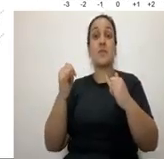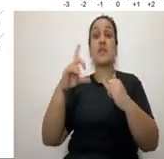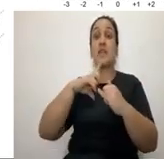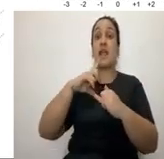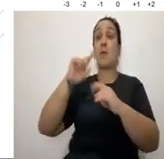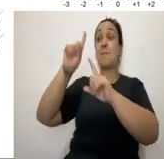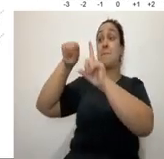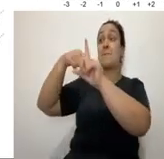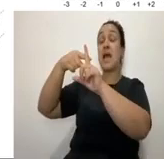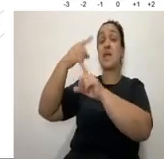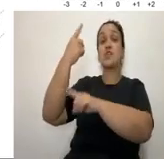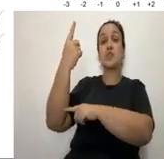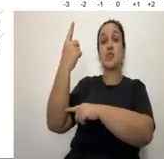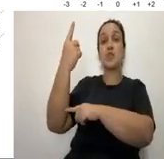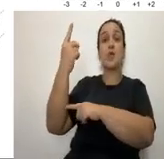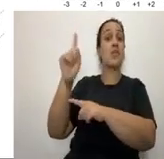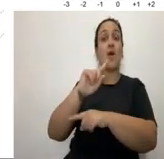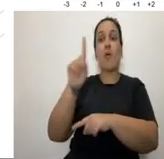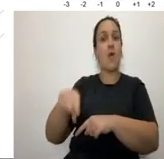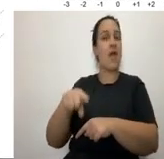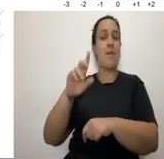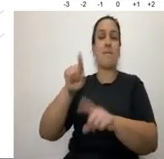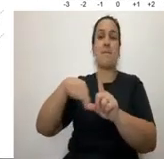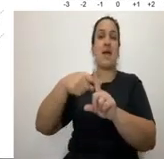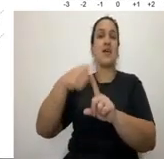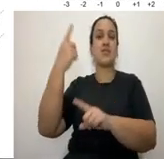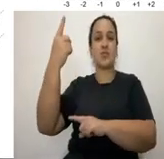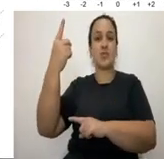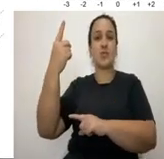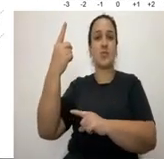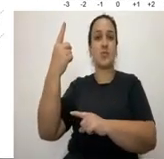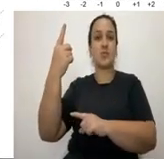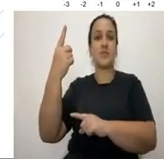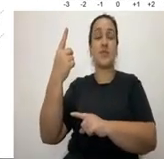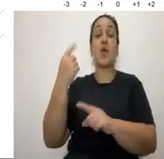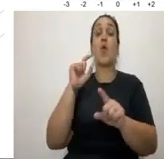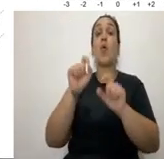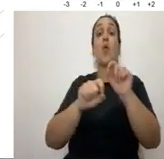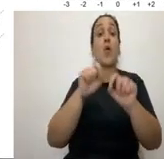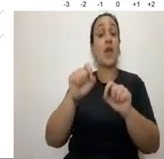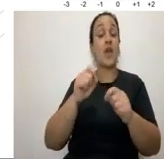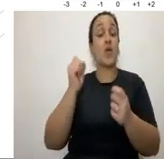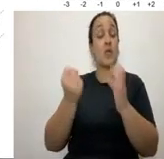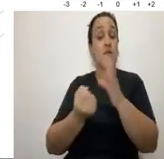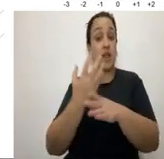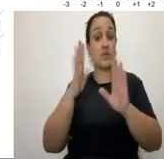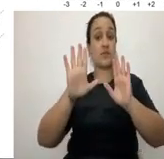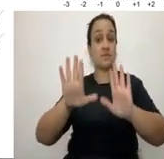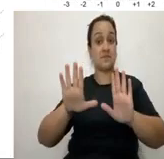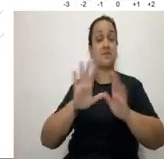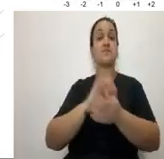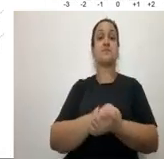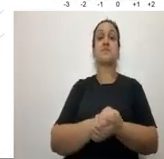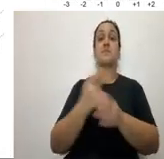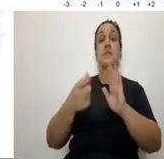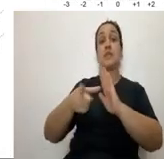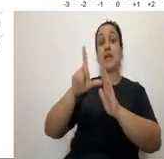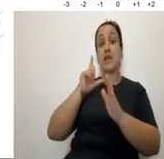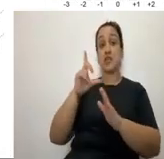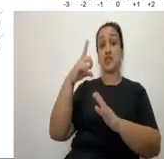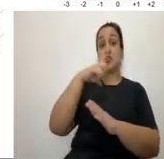no orbital mais 1. E na verdade ele não é no mais 1. A gente vai ver pelo seguinte, ó. O que acontece?